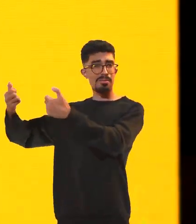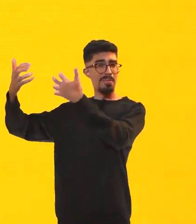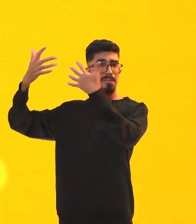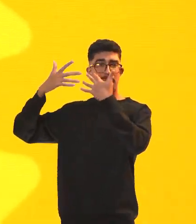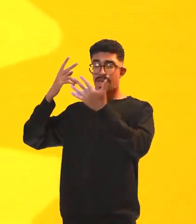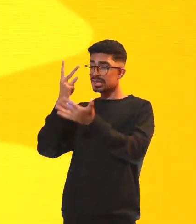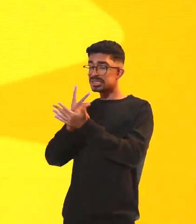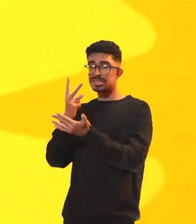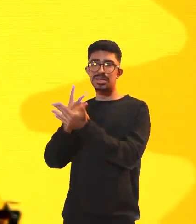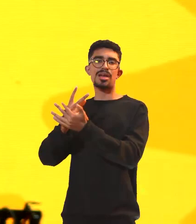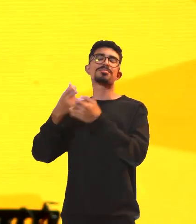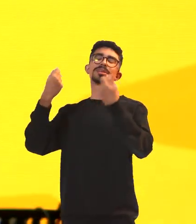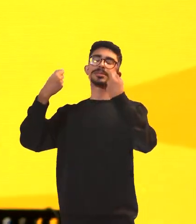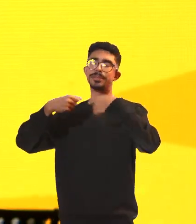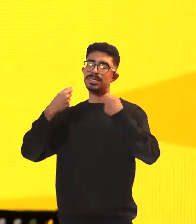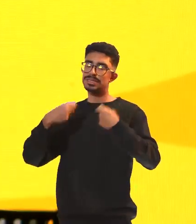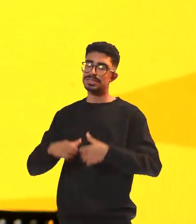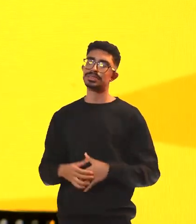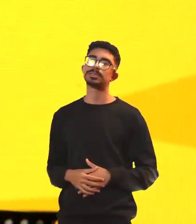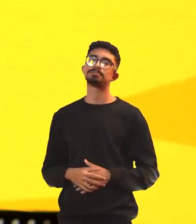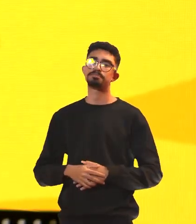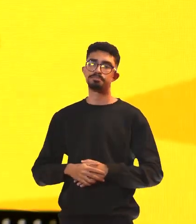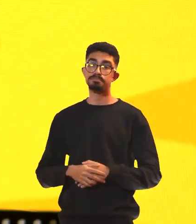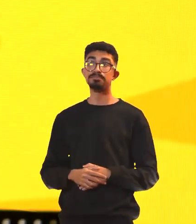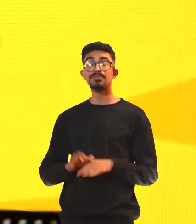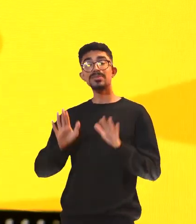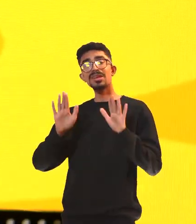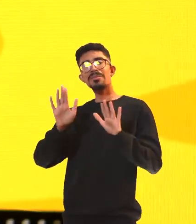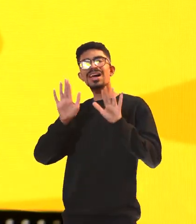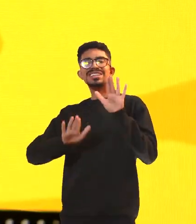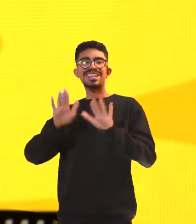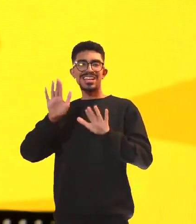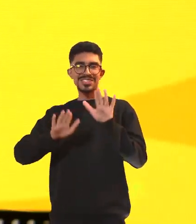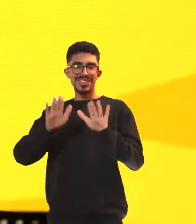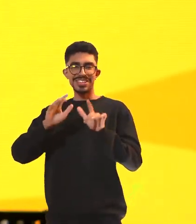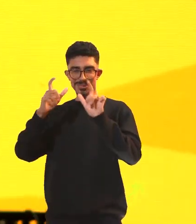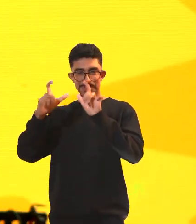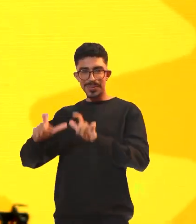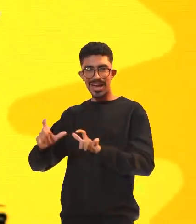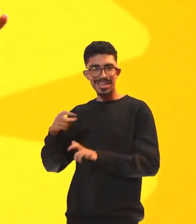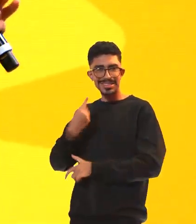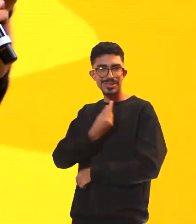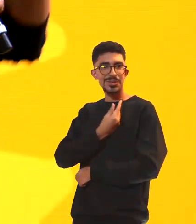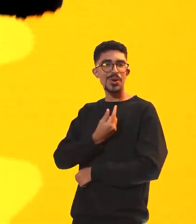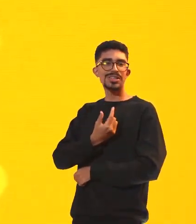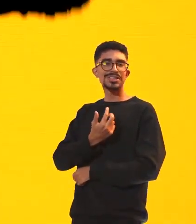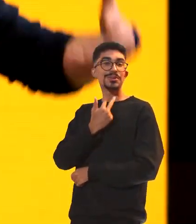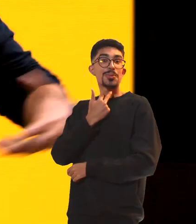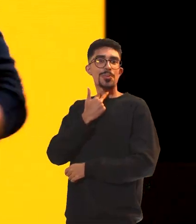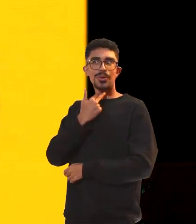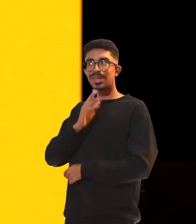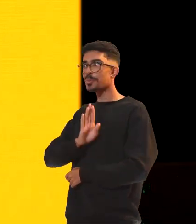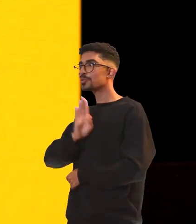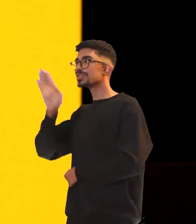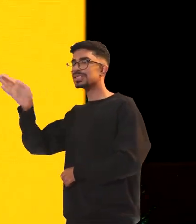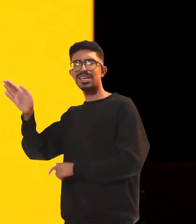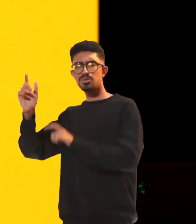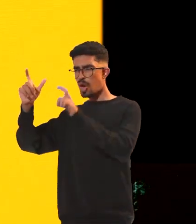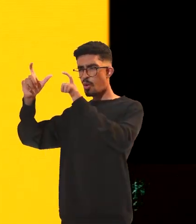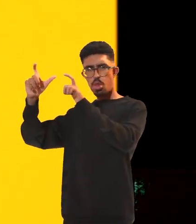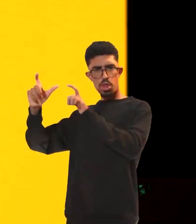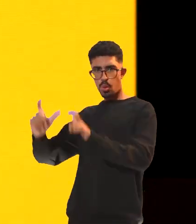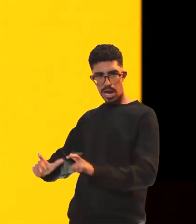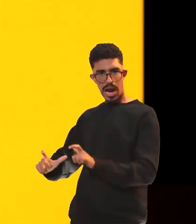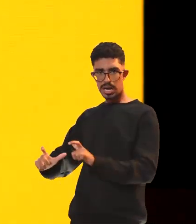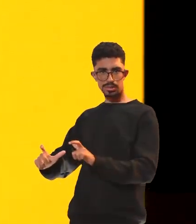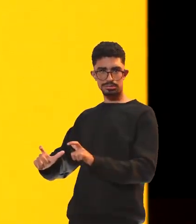da salvação que você recebeu em Jesus. Mas às vezes o lugar que a gente não pode estar não é nem físico, não é nem um lugar, um local que a gente está,